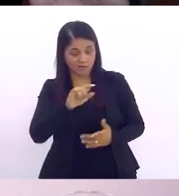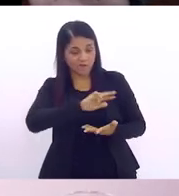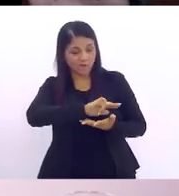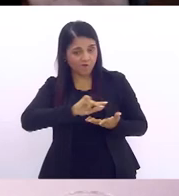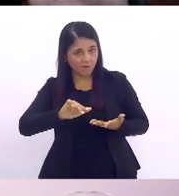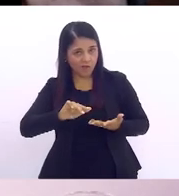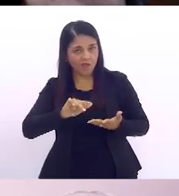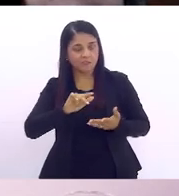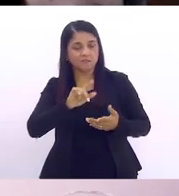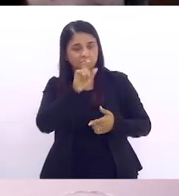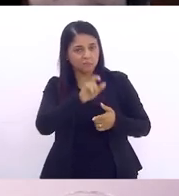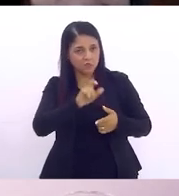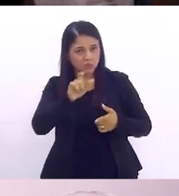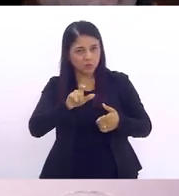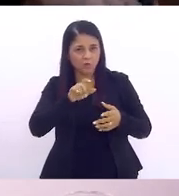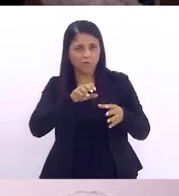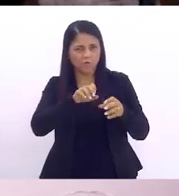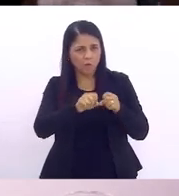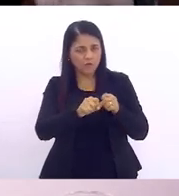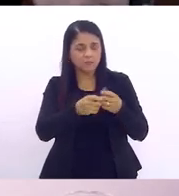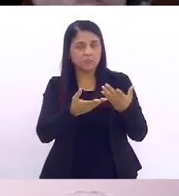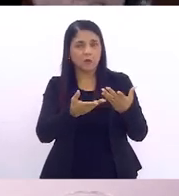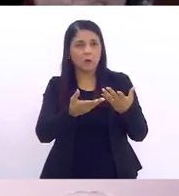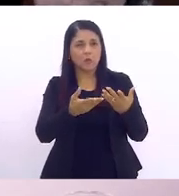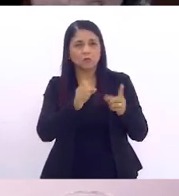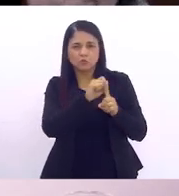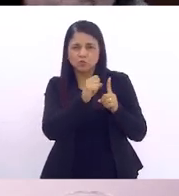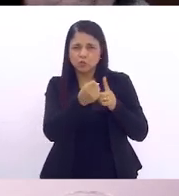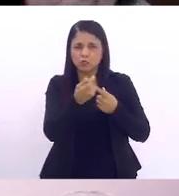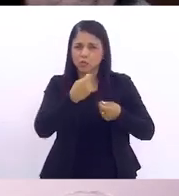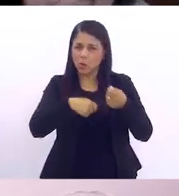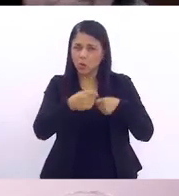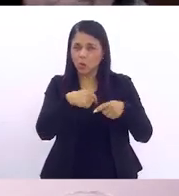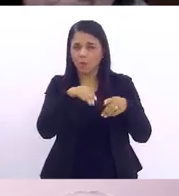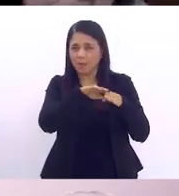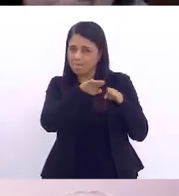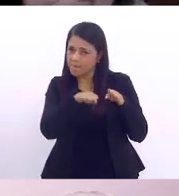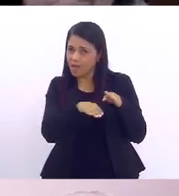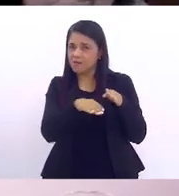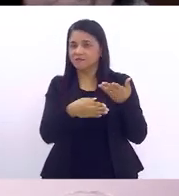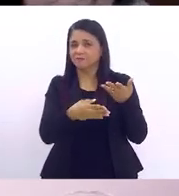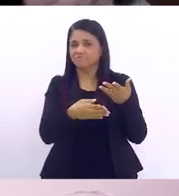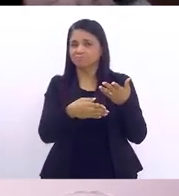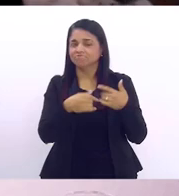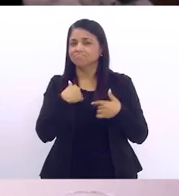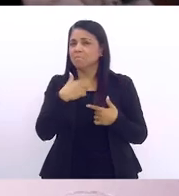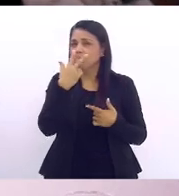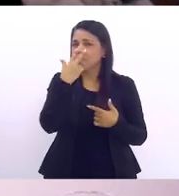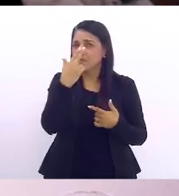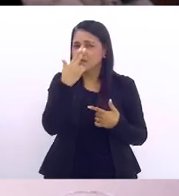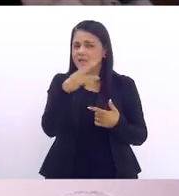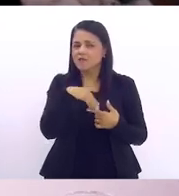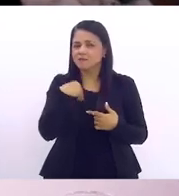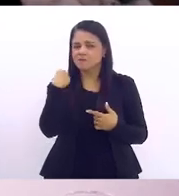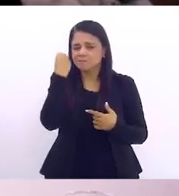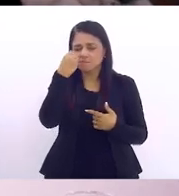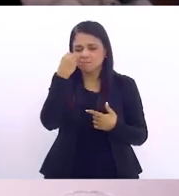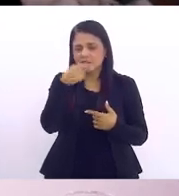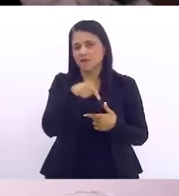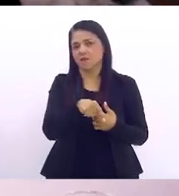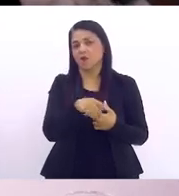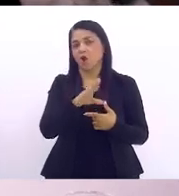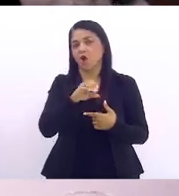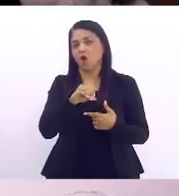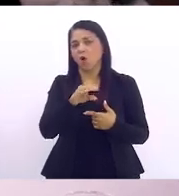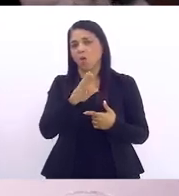níveis baixos condição socioeconômica estão servindo um pouco de cobaia pro